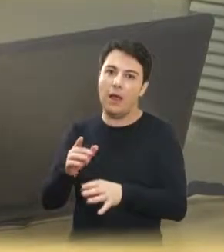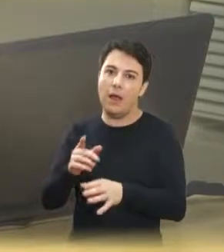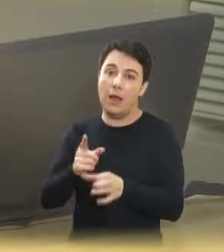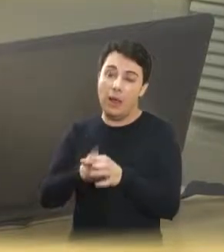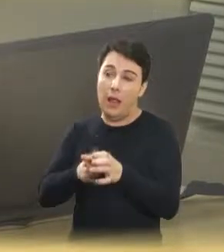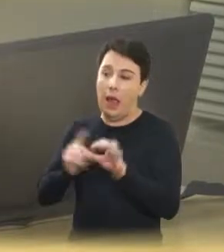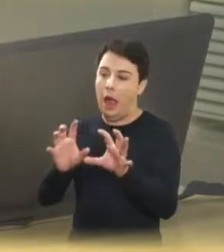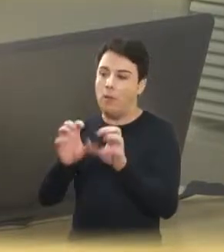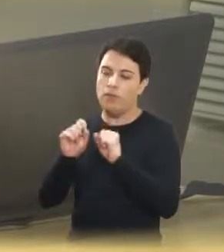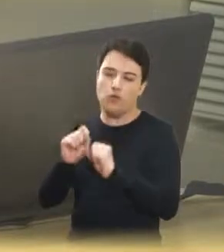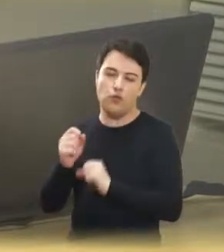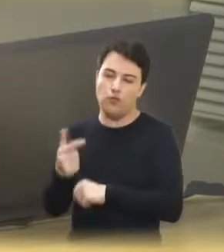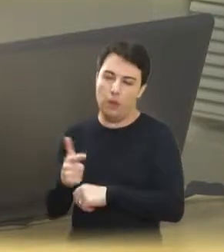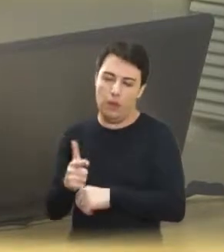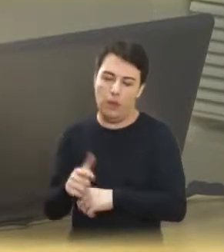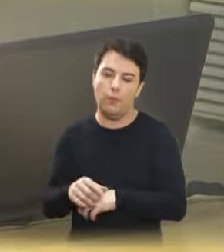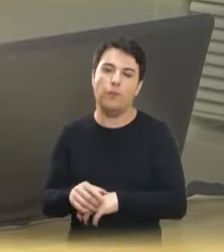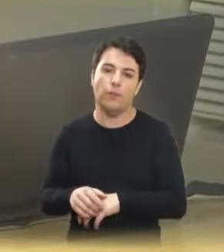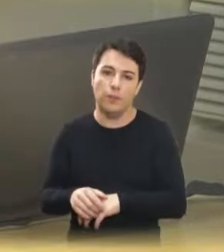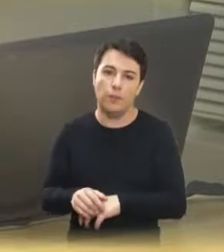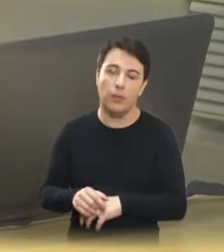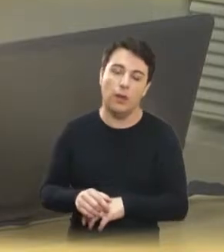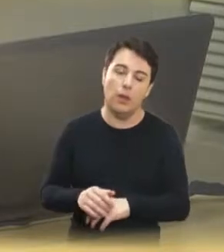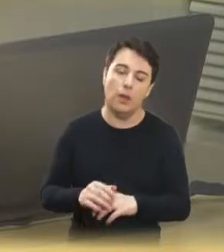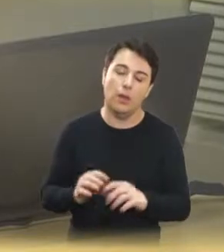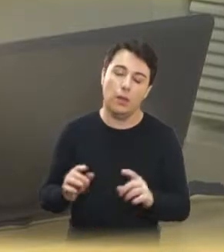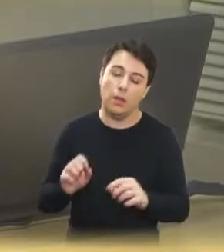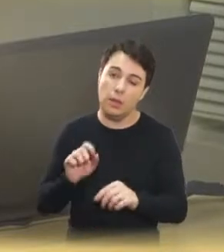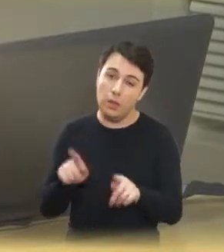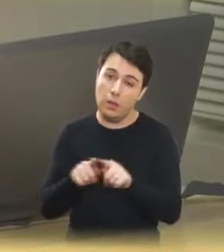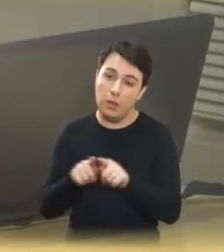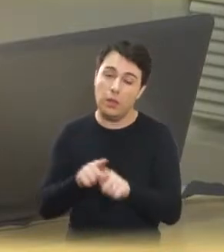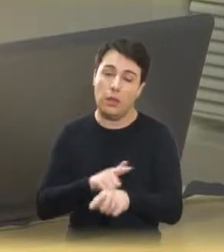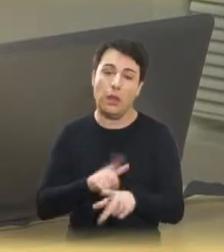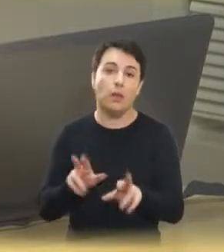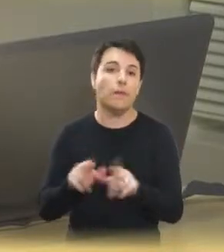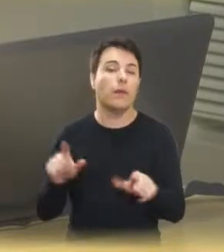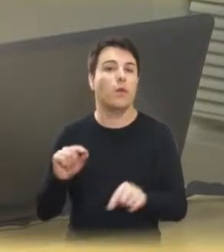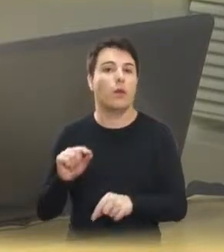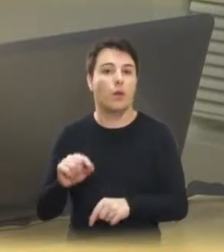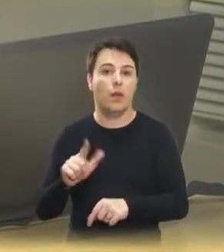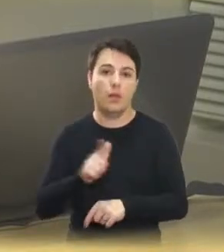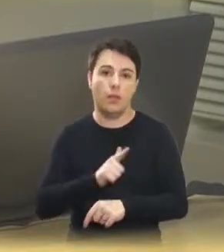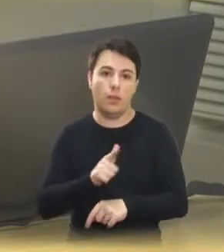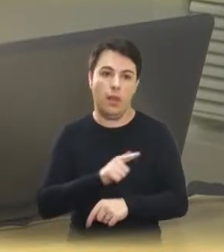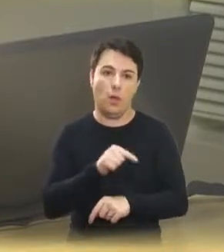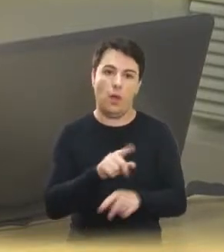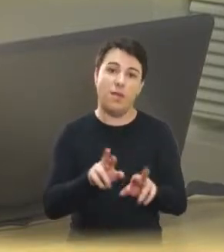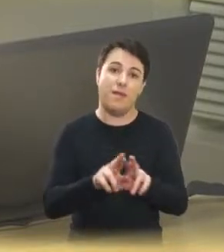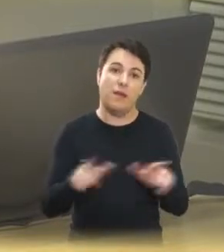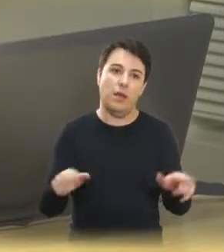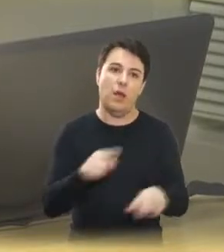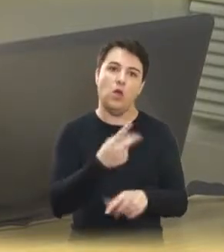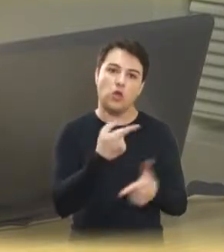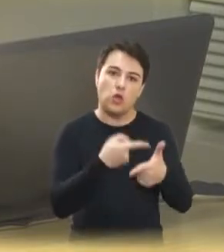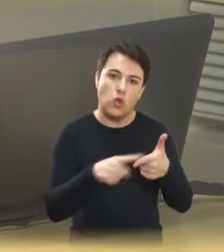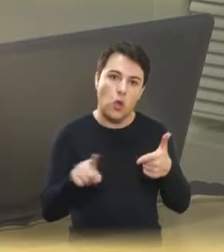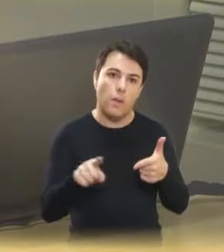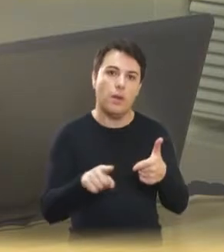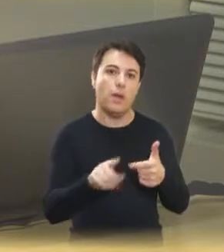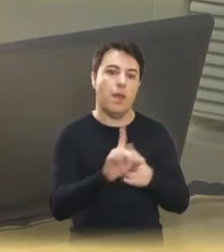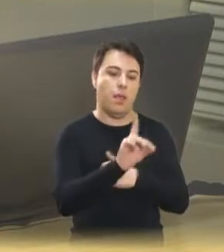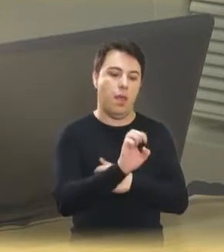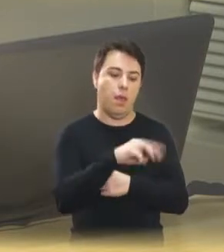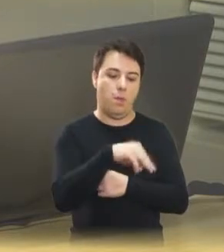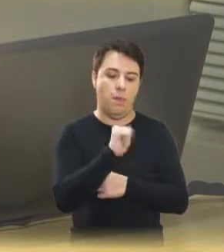para absorver no mercado. Existe uma diferença grande entre déficit habitacional e